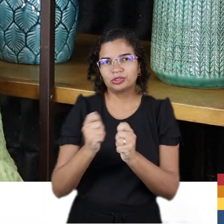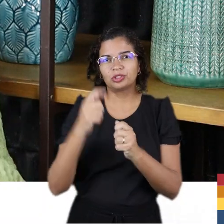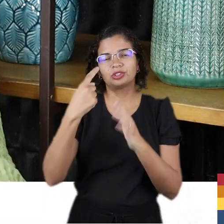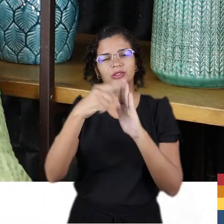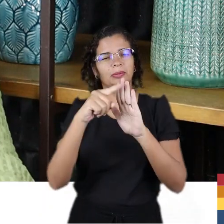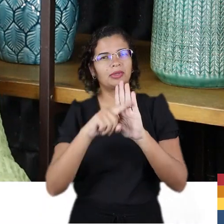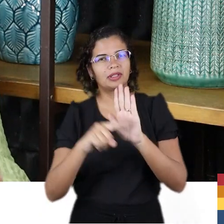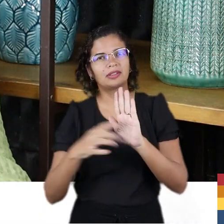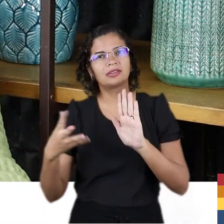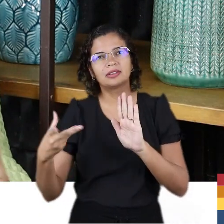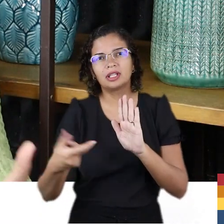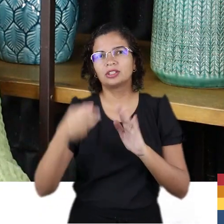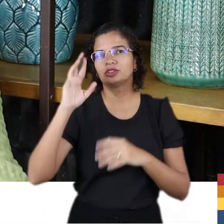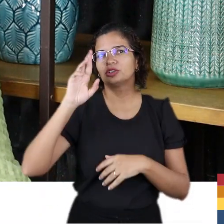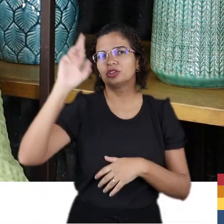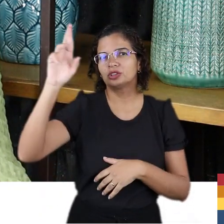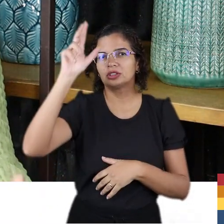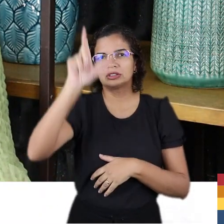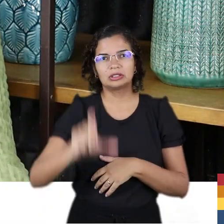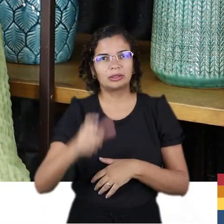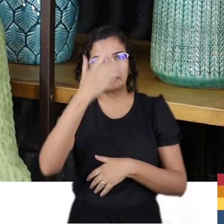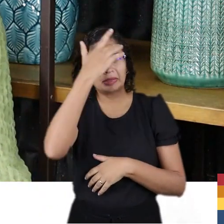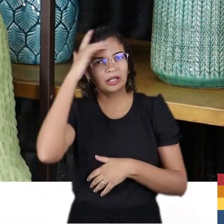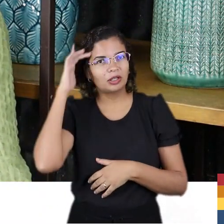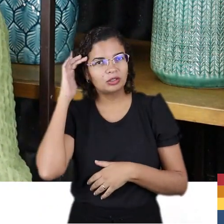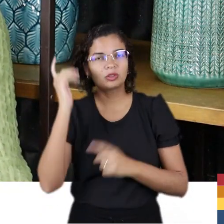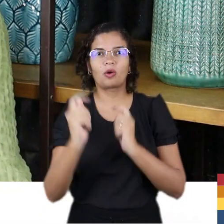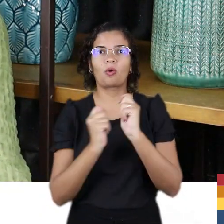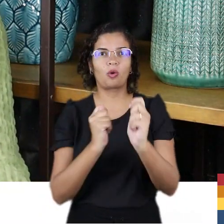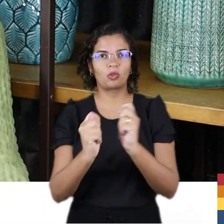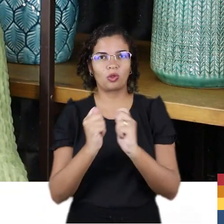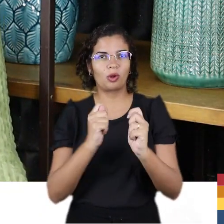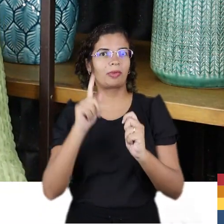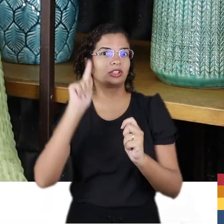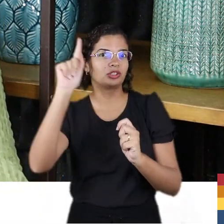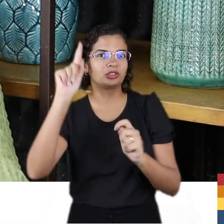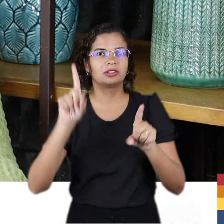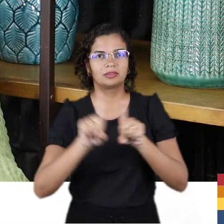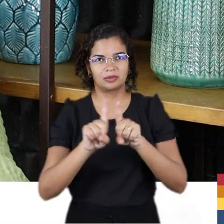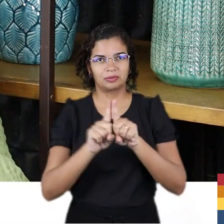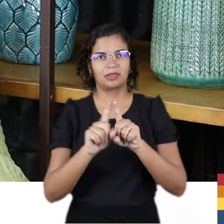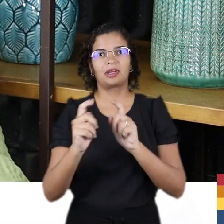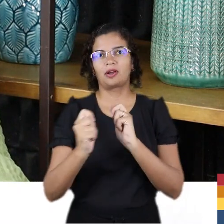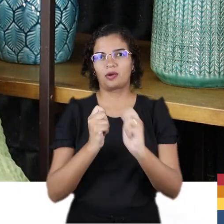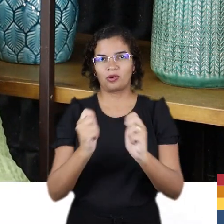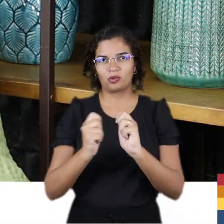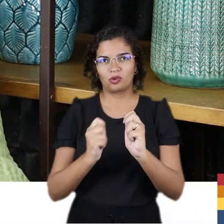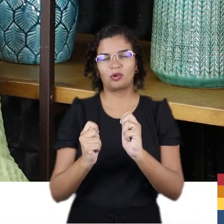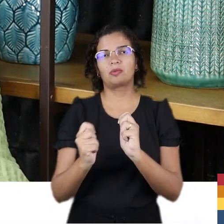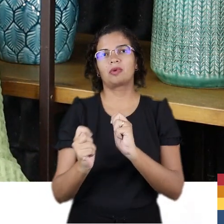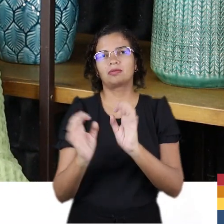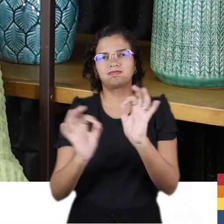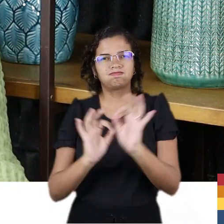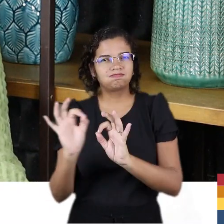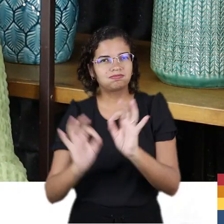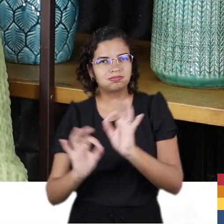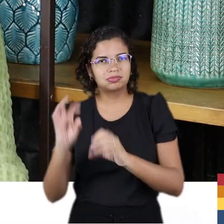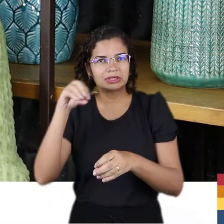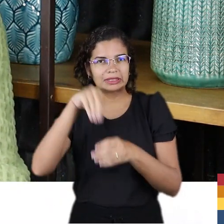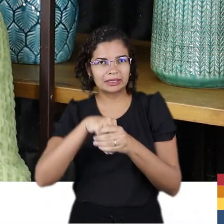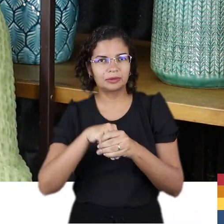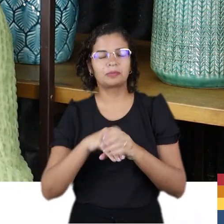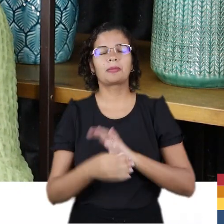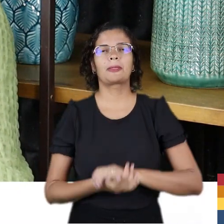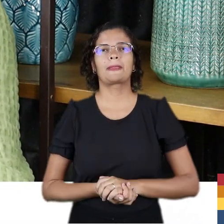econômica, administrativa. E aí, nessa